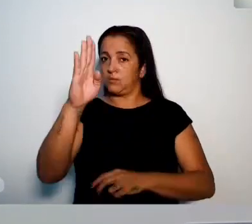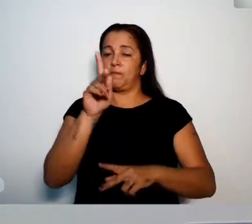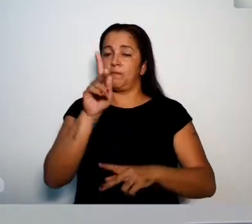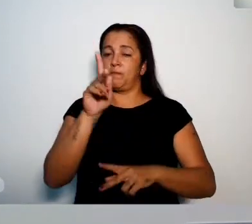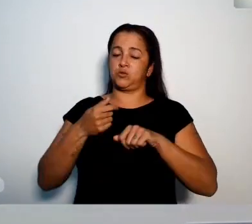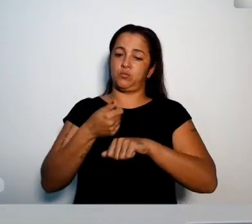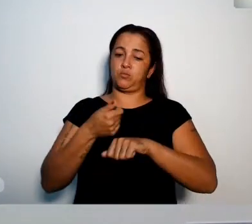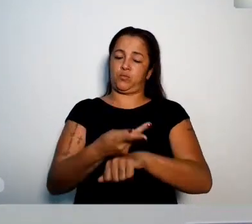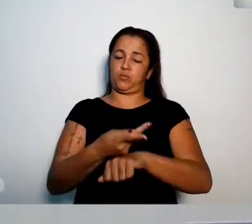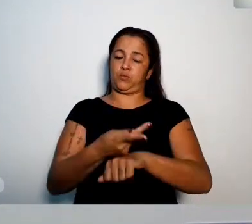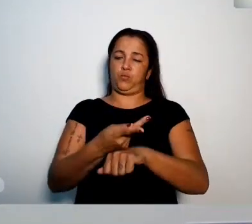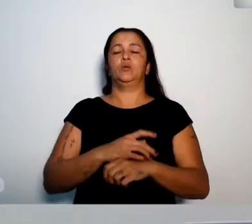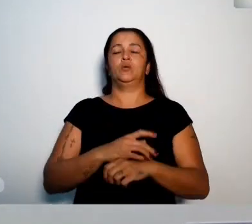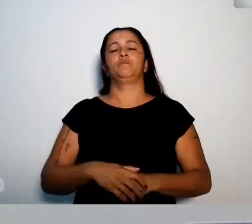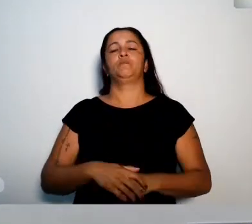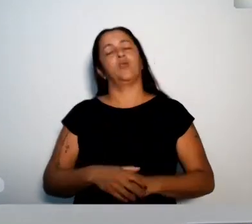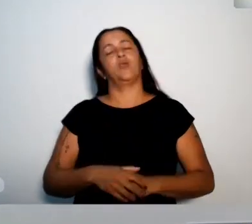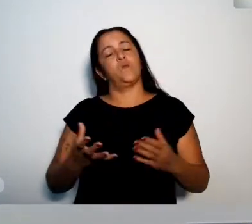aproveitar,